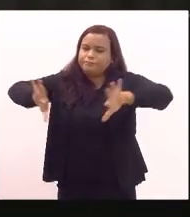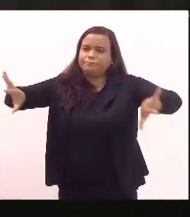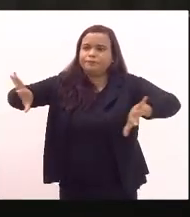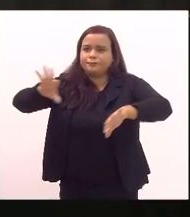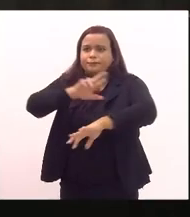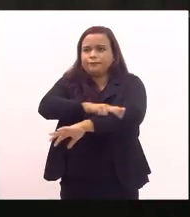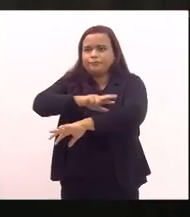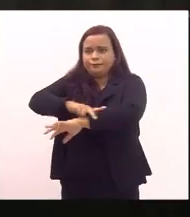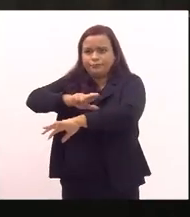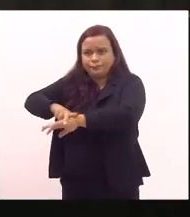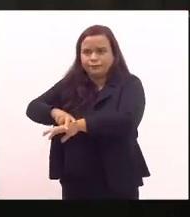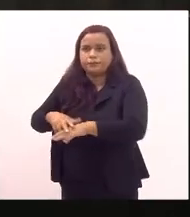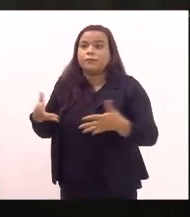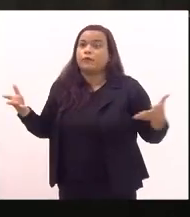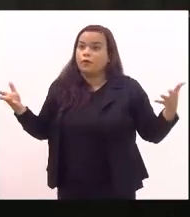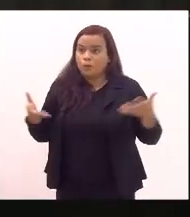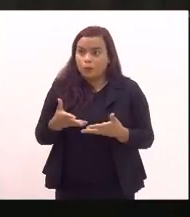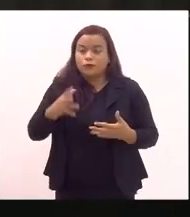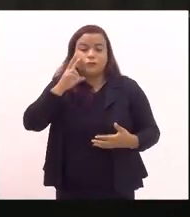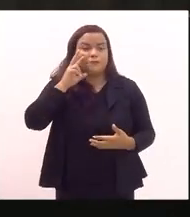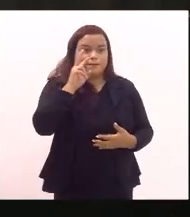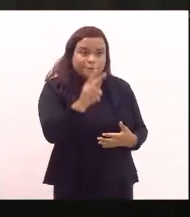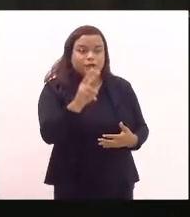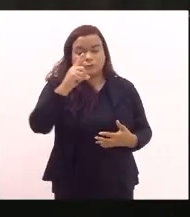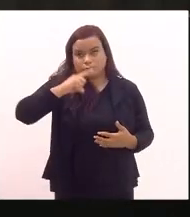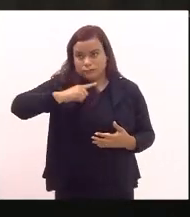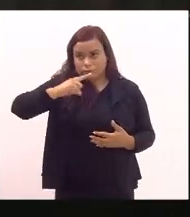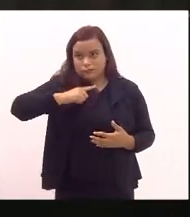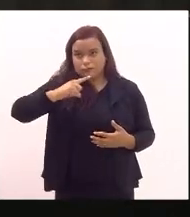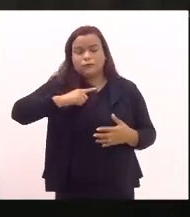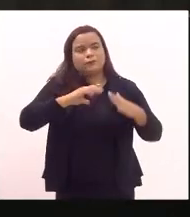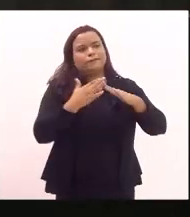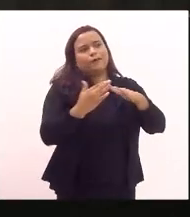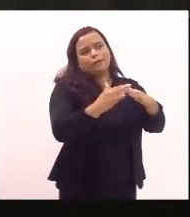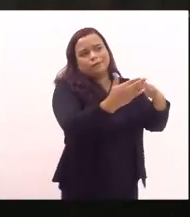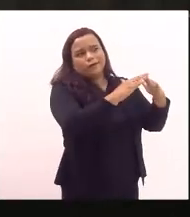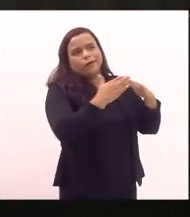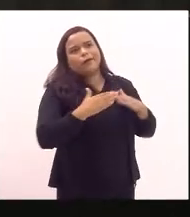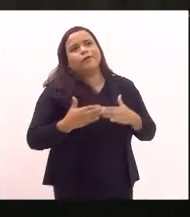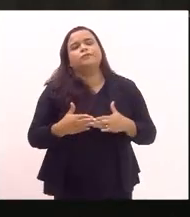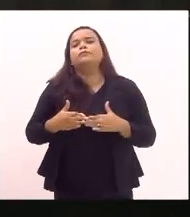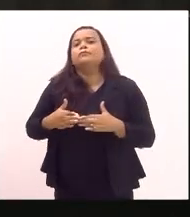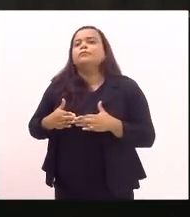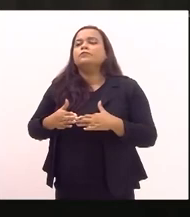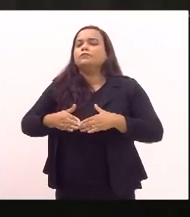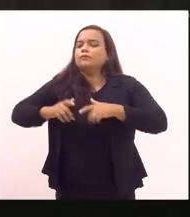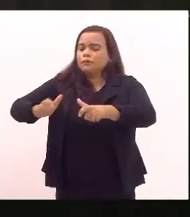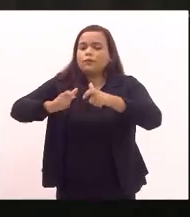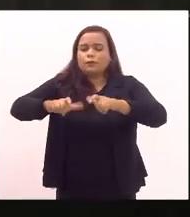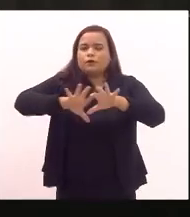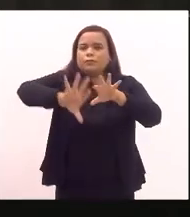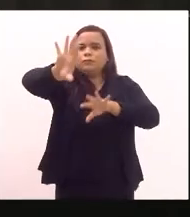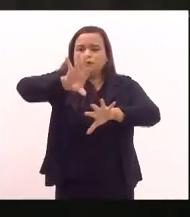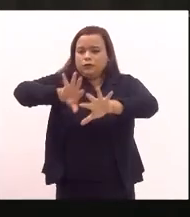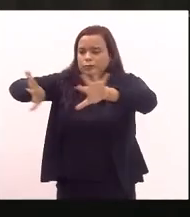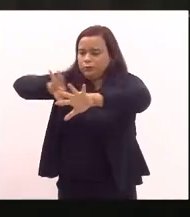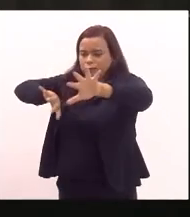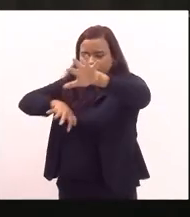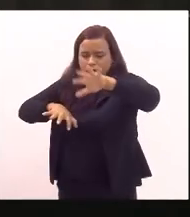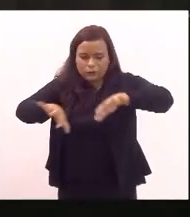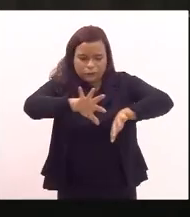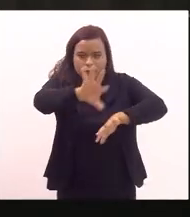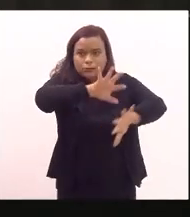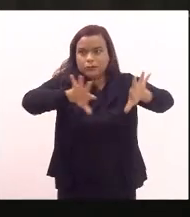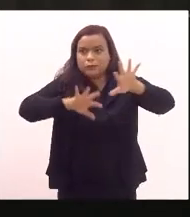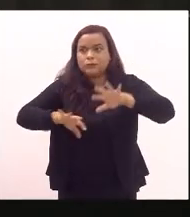que hoje se materializa nas favelas nos loteamentos nos territórios